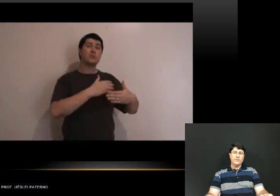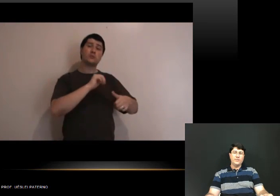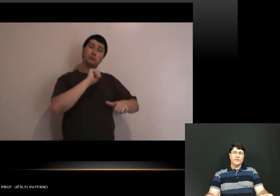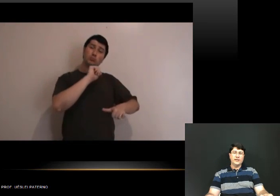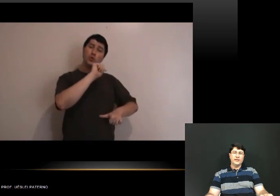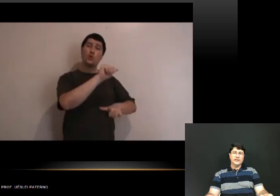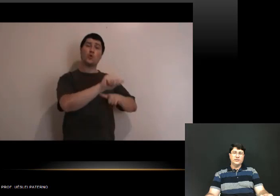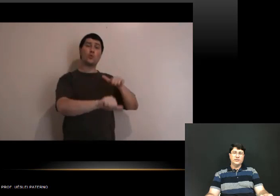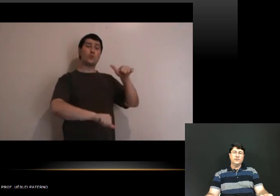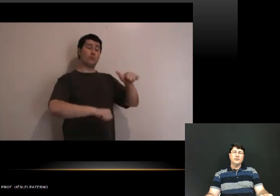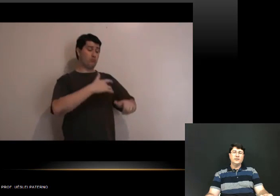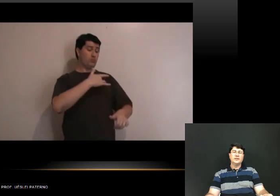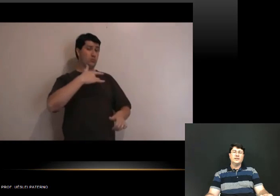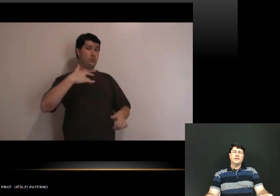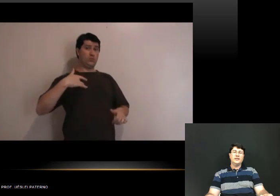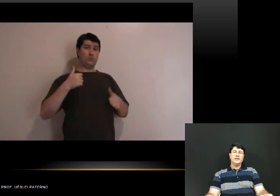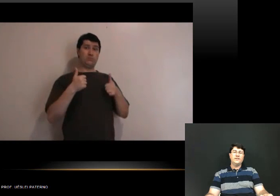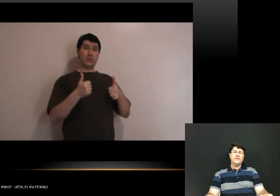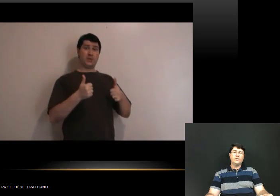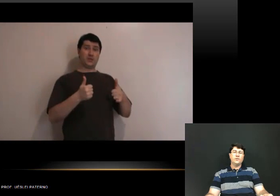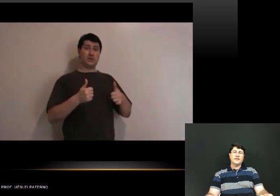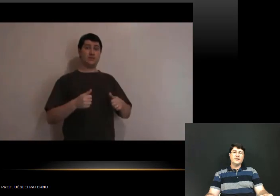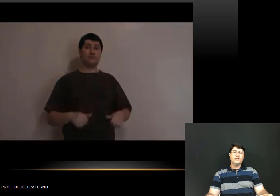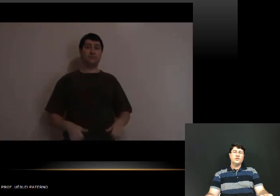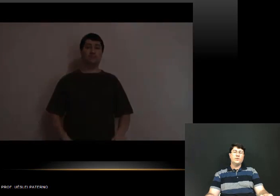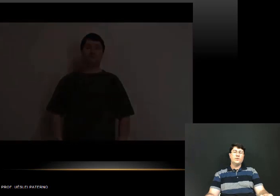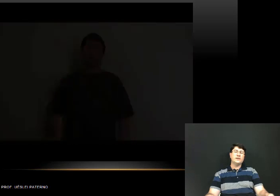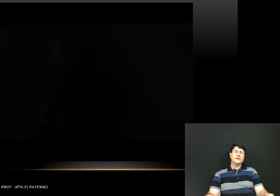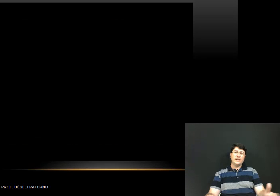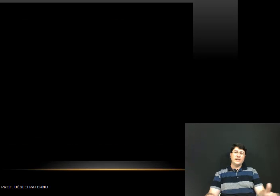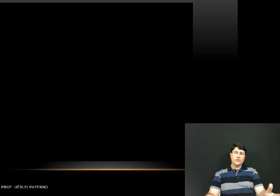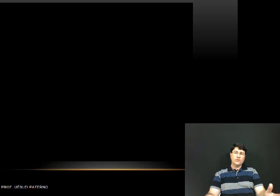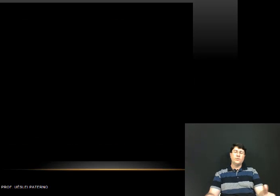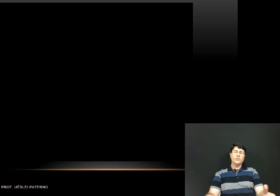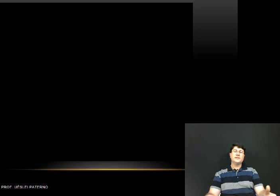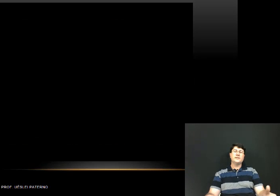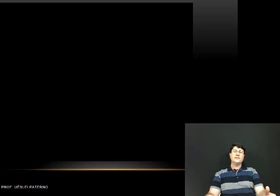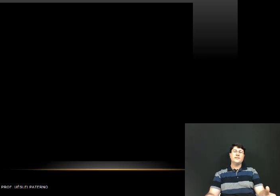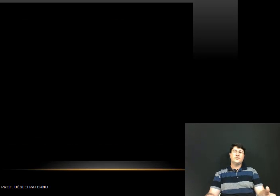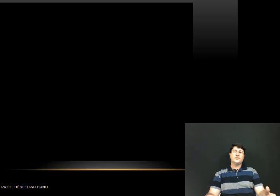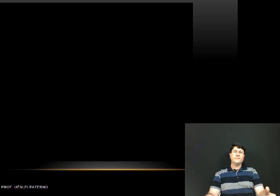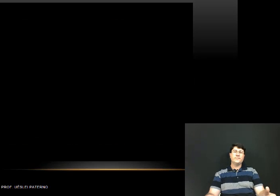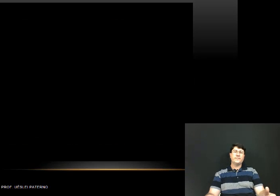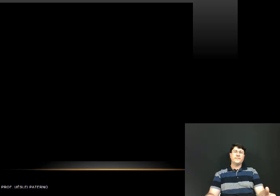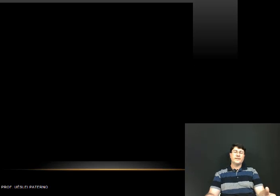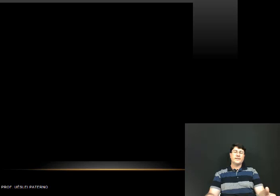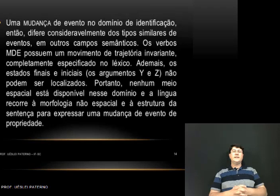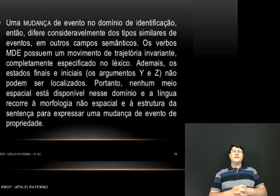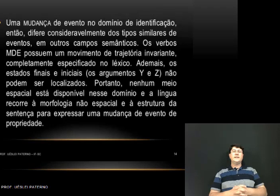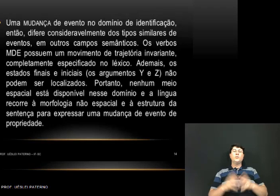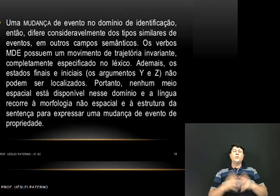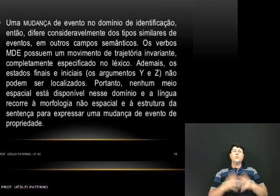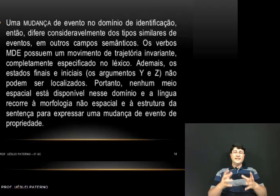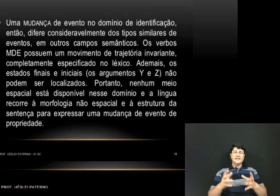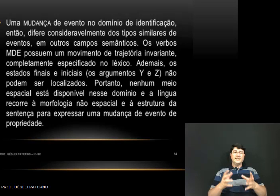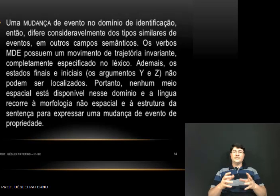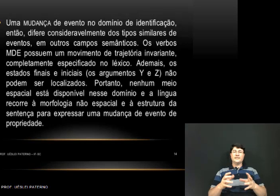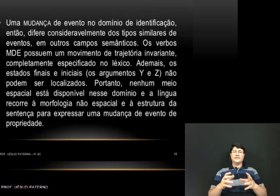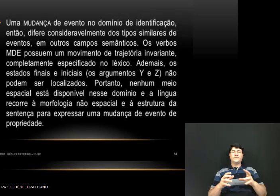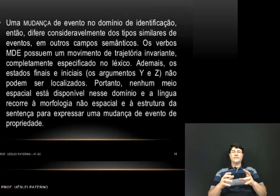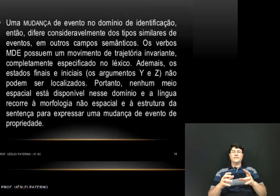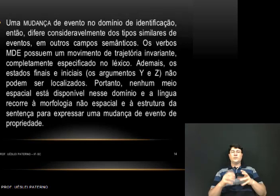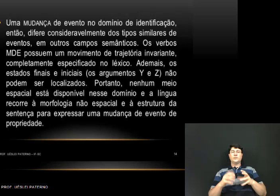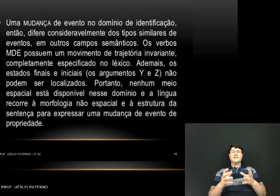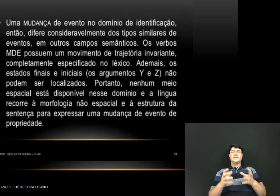ela foi mudando e ficou saúde boa. Ela ficou boa de saúde. Então,